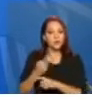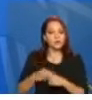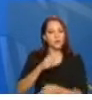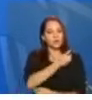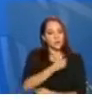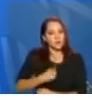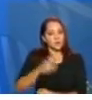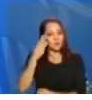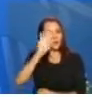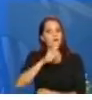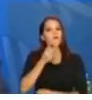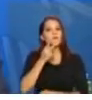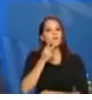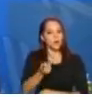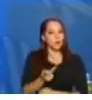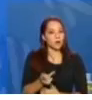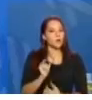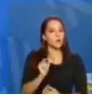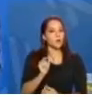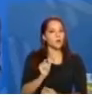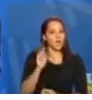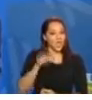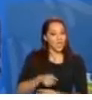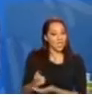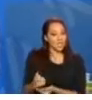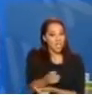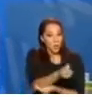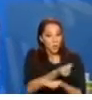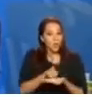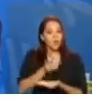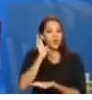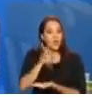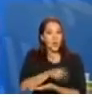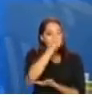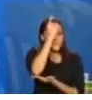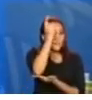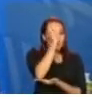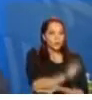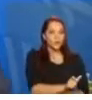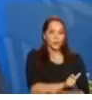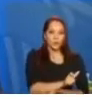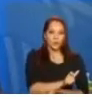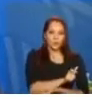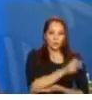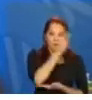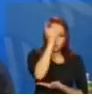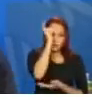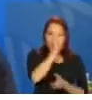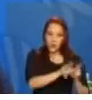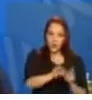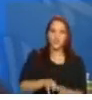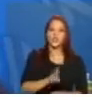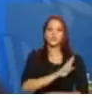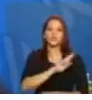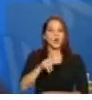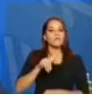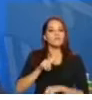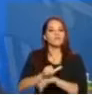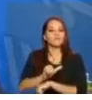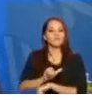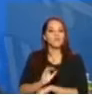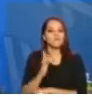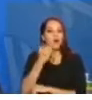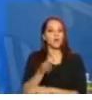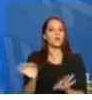presidente Bolsonaro determinou. Esses recursos são para as pessoas, não é para fraudador.